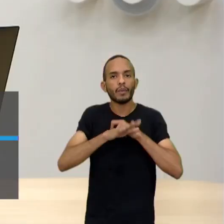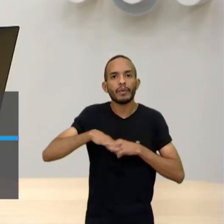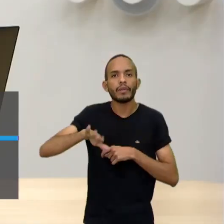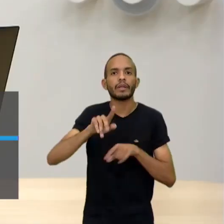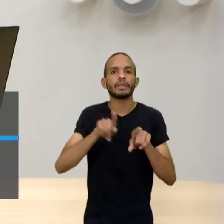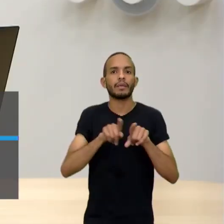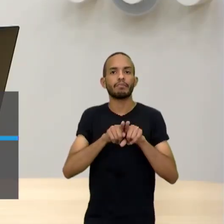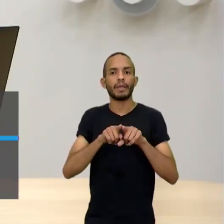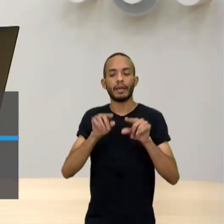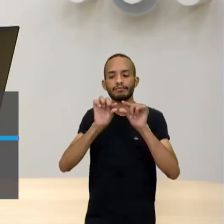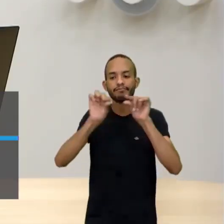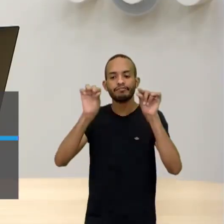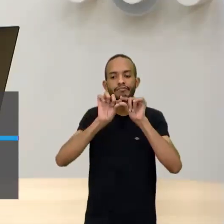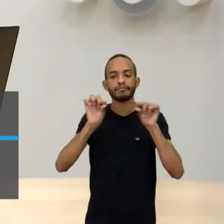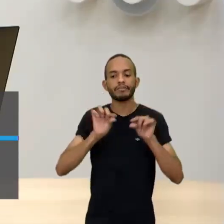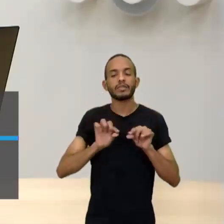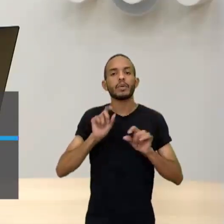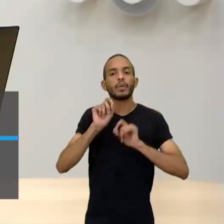entre as paralelas